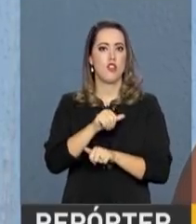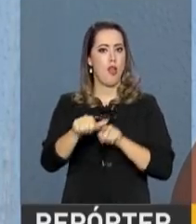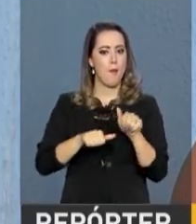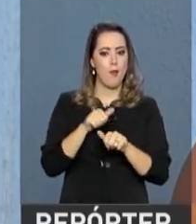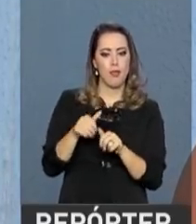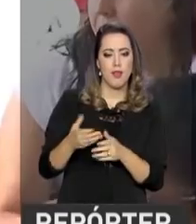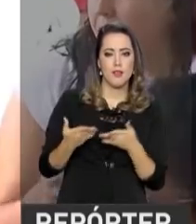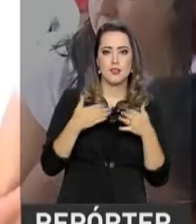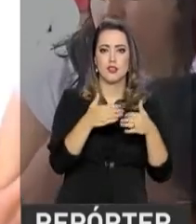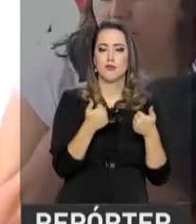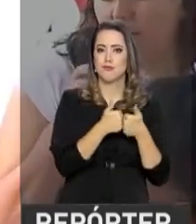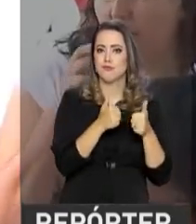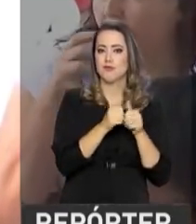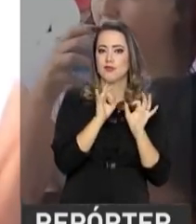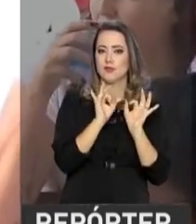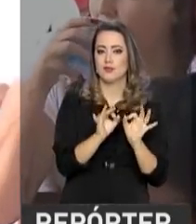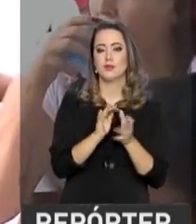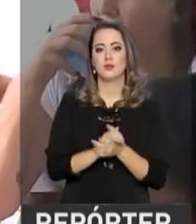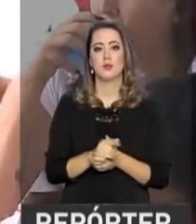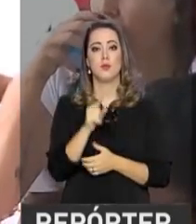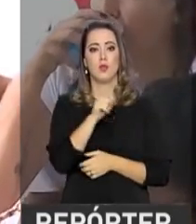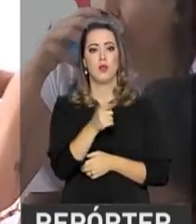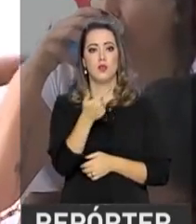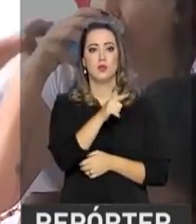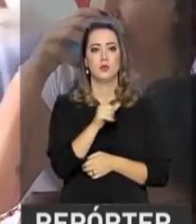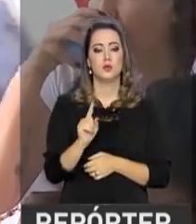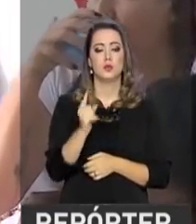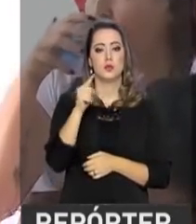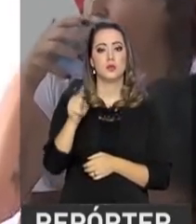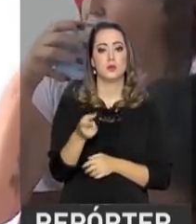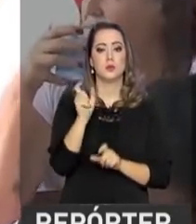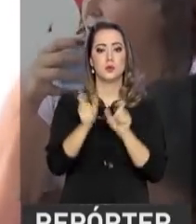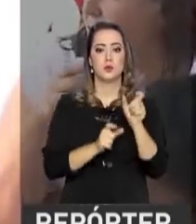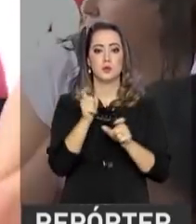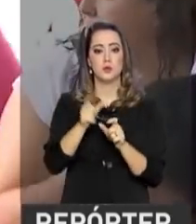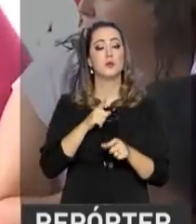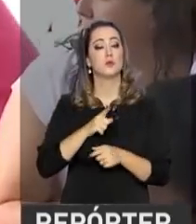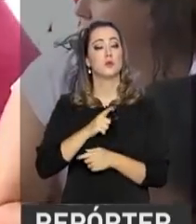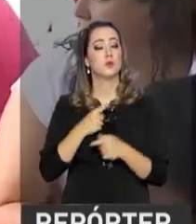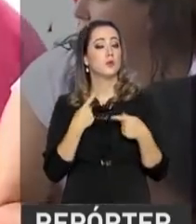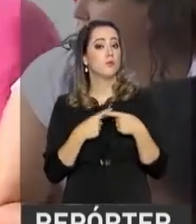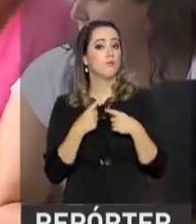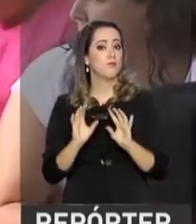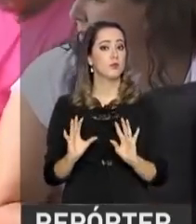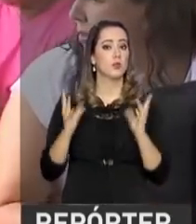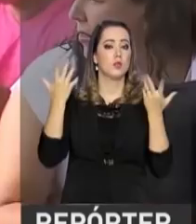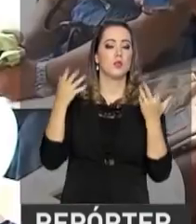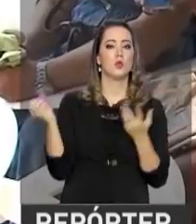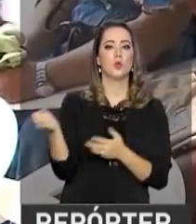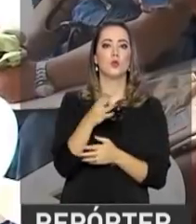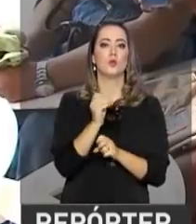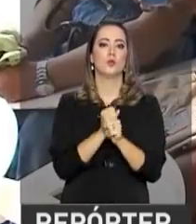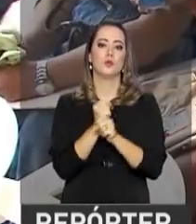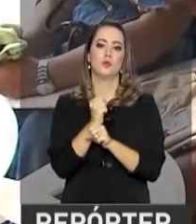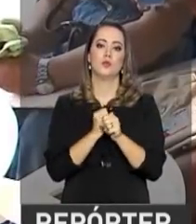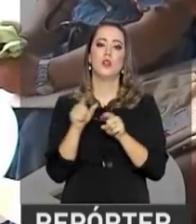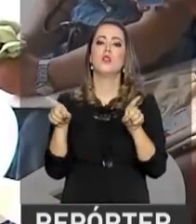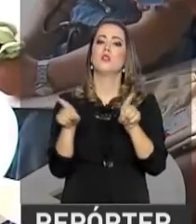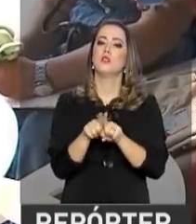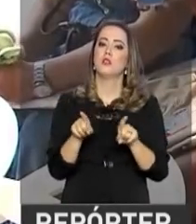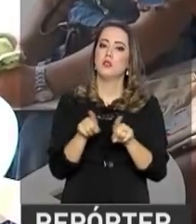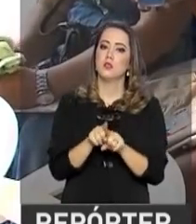isso além do luciano outras mil pessoas têm motivos para comemorar o ano que começa eles também